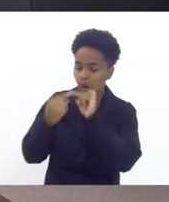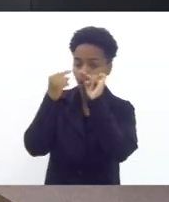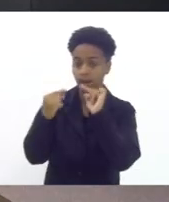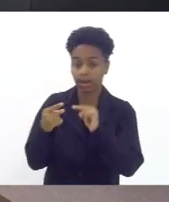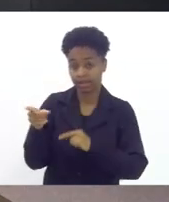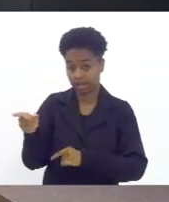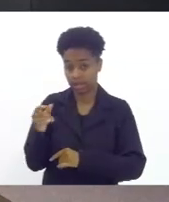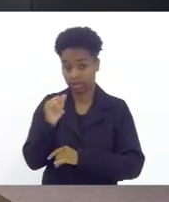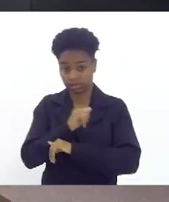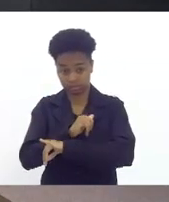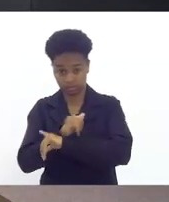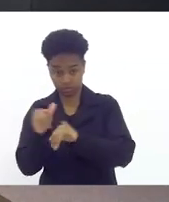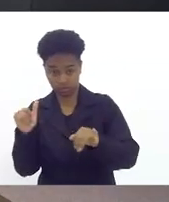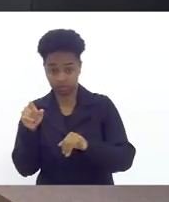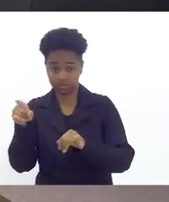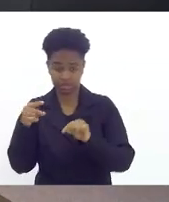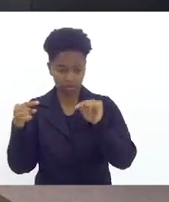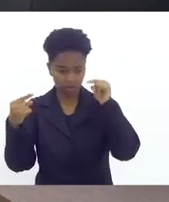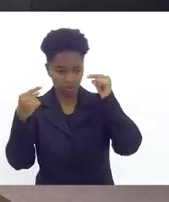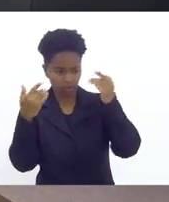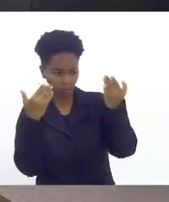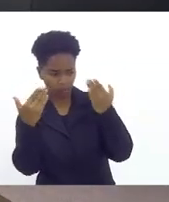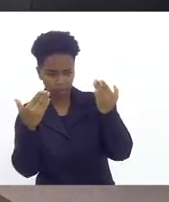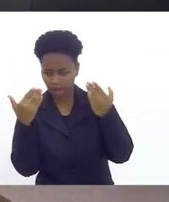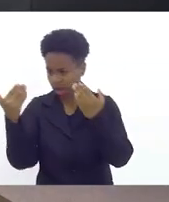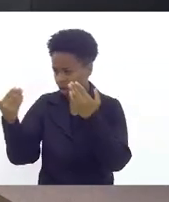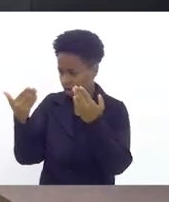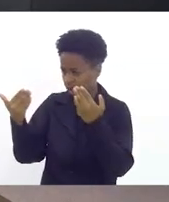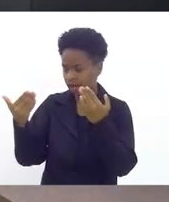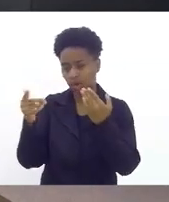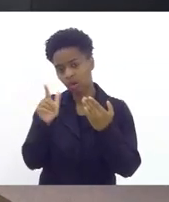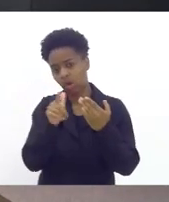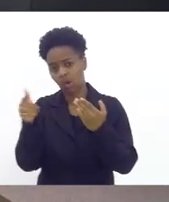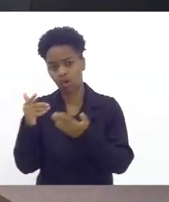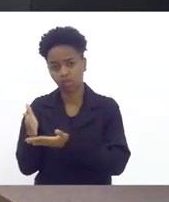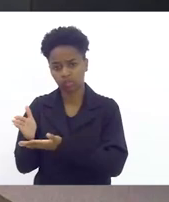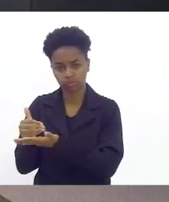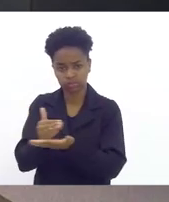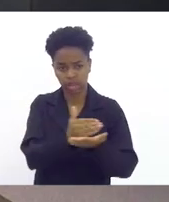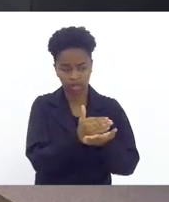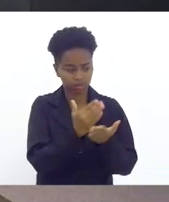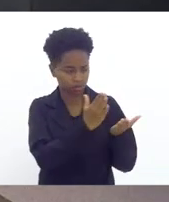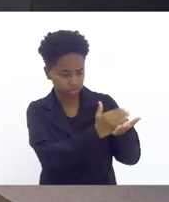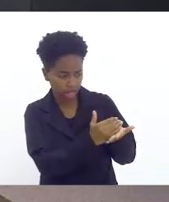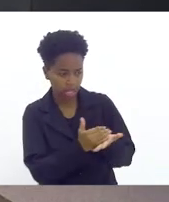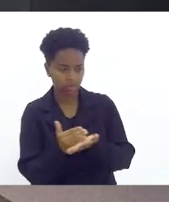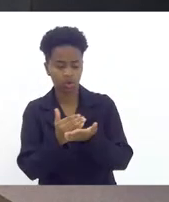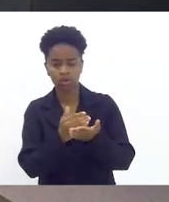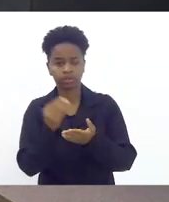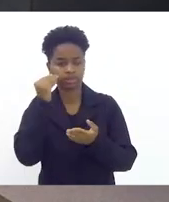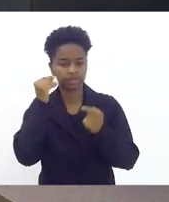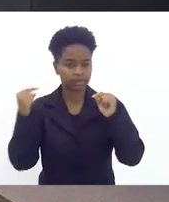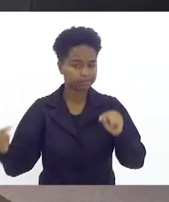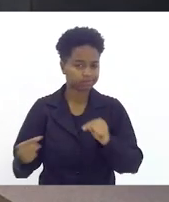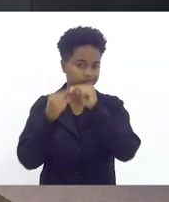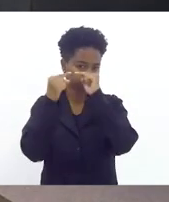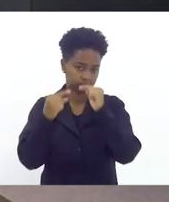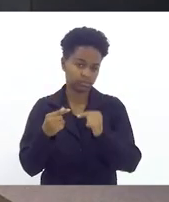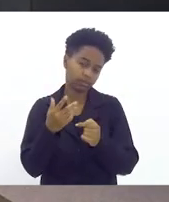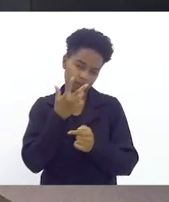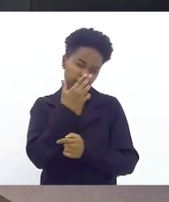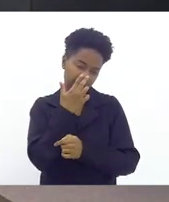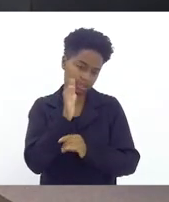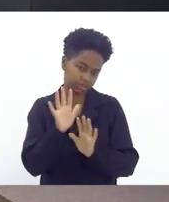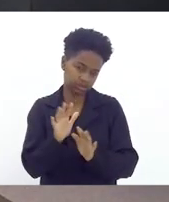declara e você vai bater uma imagem com a outra e olhar outras bases para ver se aquilo que tem um match né é mais